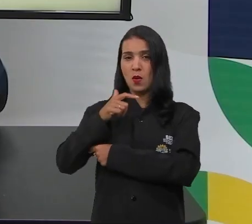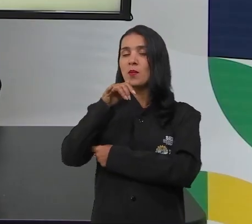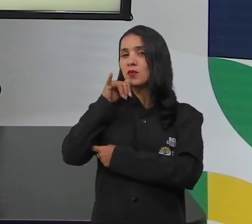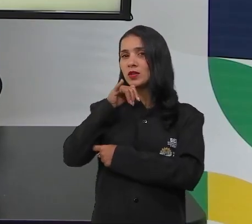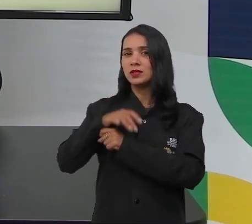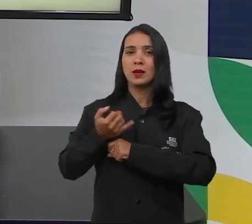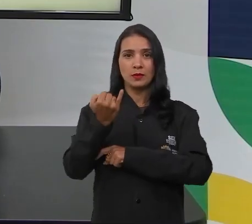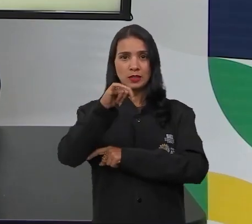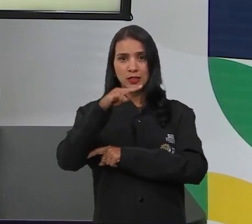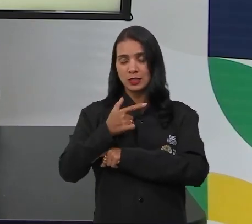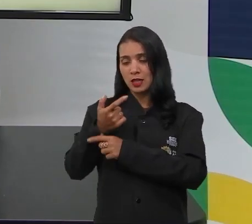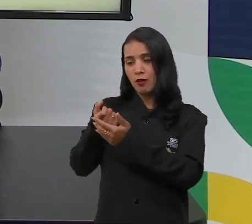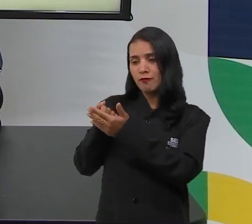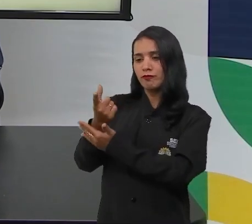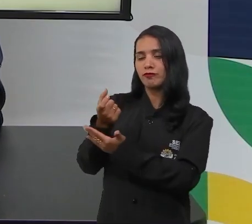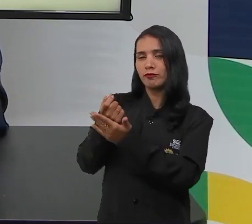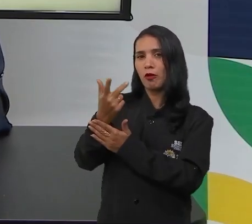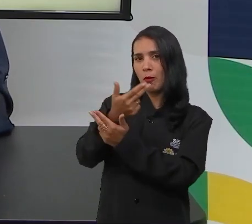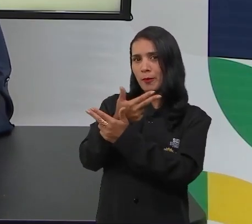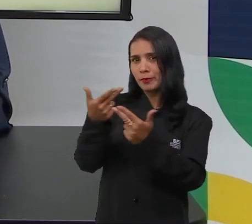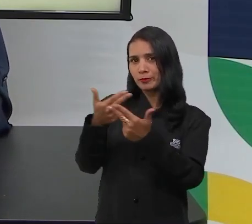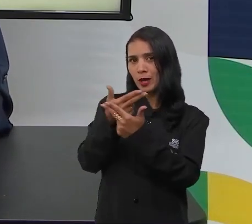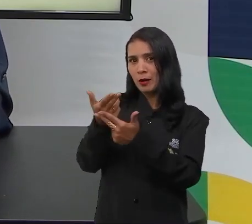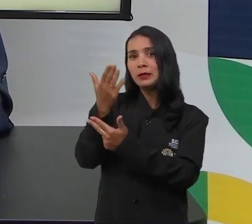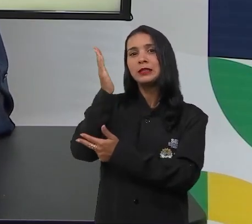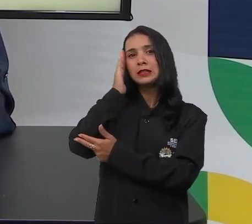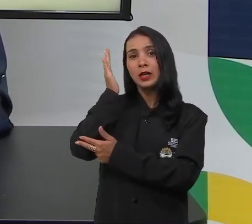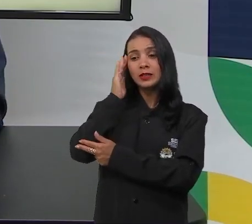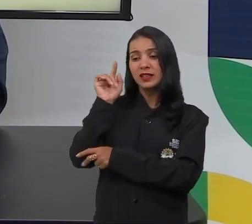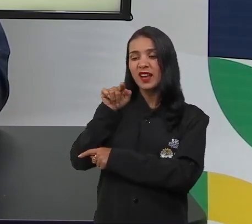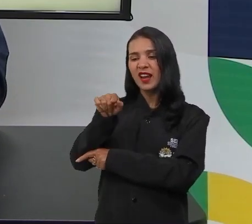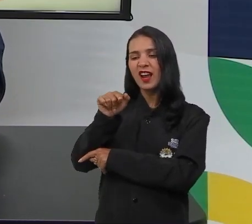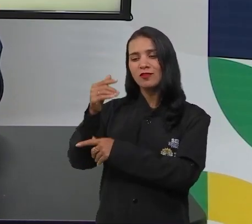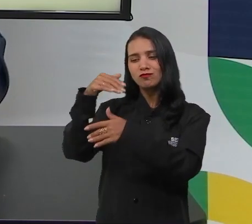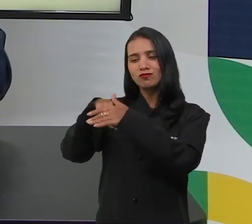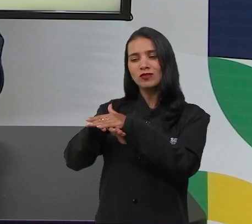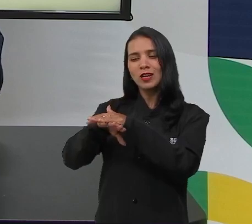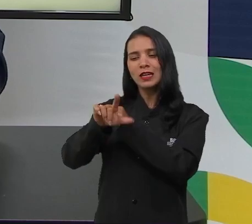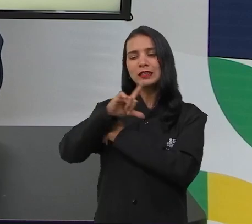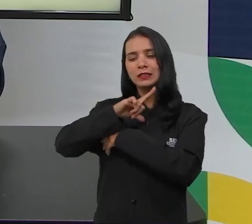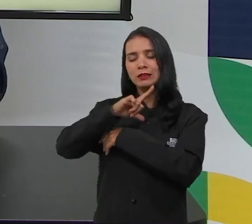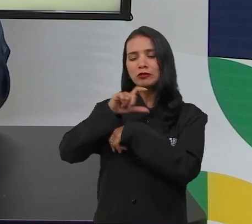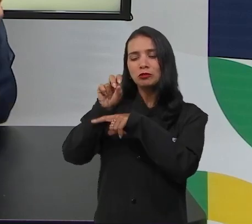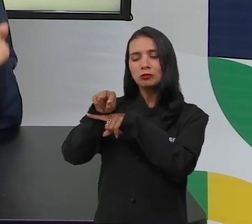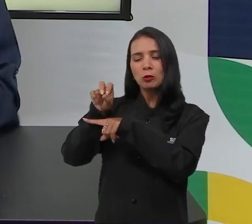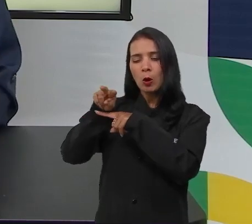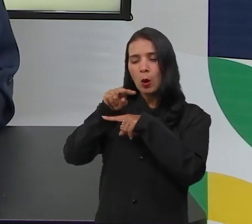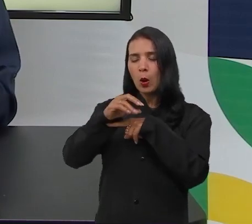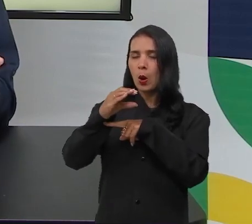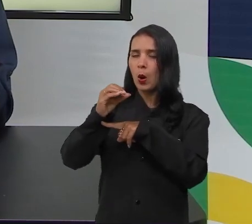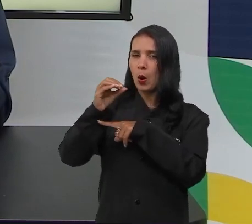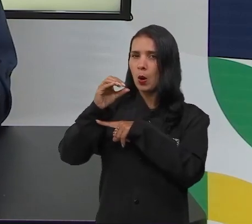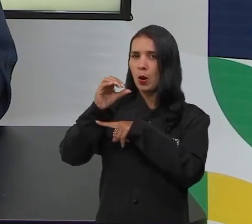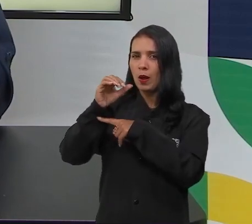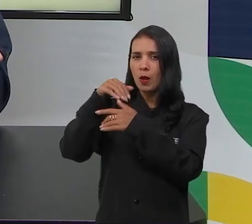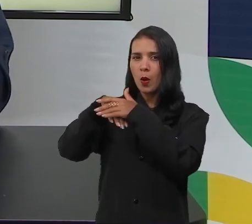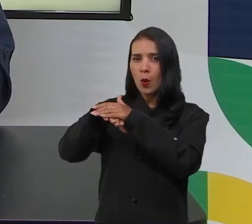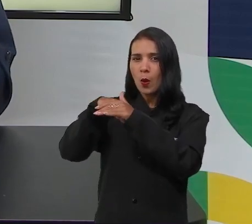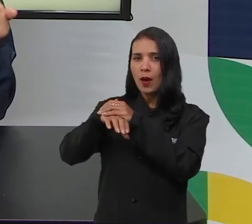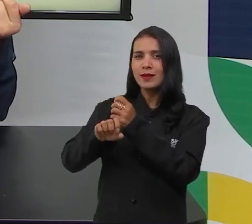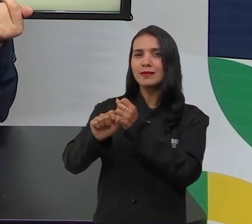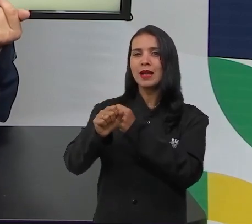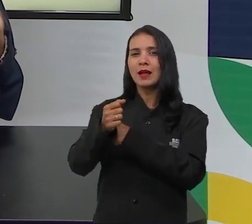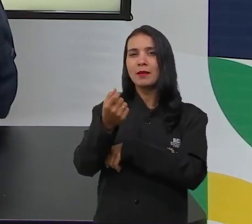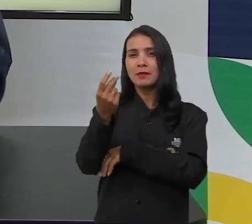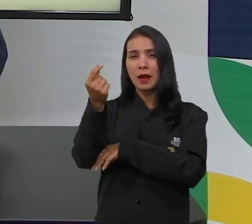coisa, né, alguma coisa que eu sei que vai ter ali muito conservante, muita coisa, eu pego ali 2 ou 3 ali que eu acho que seria melhor e faço